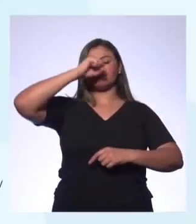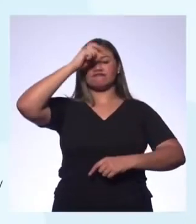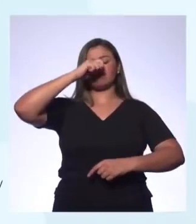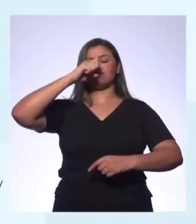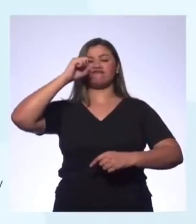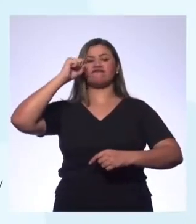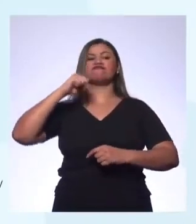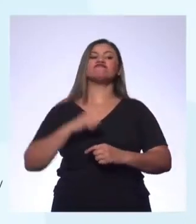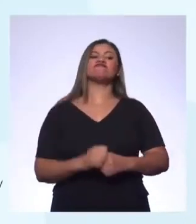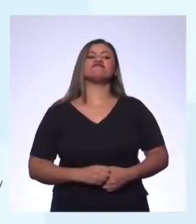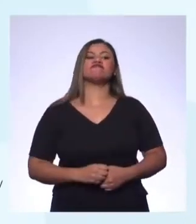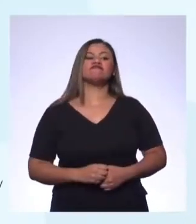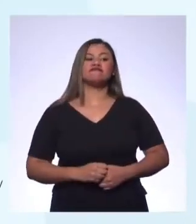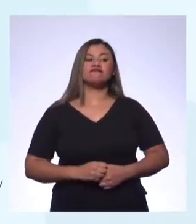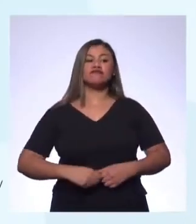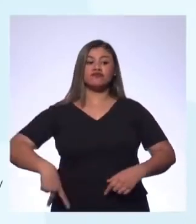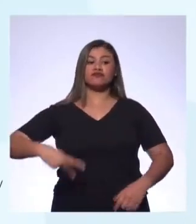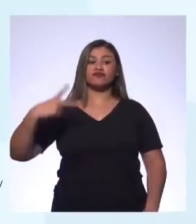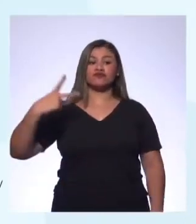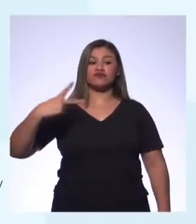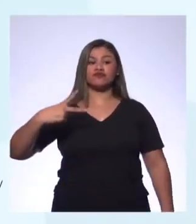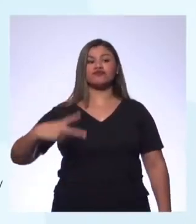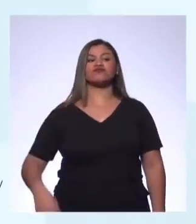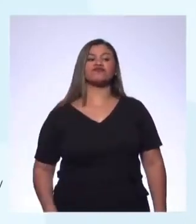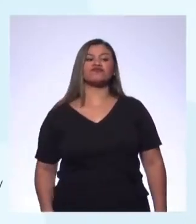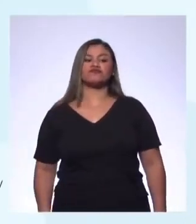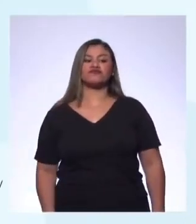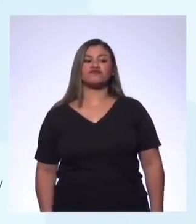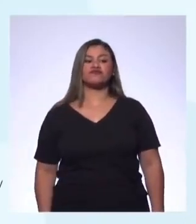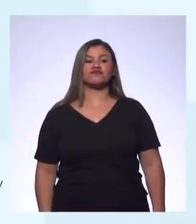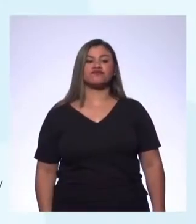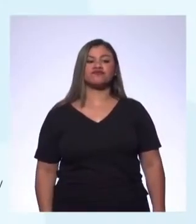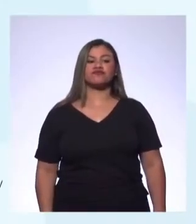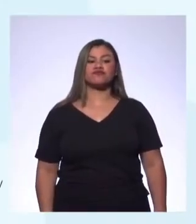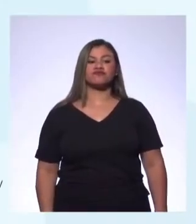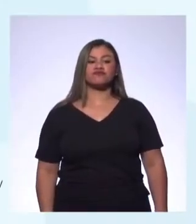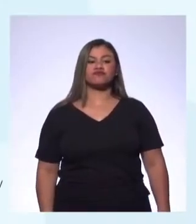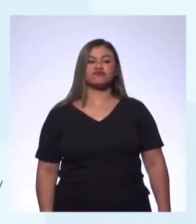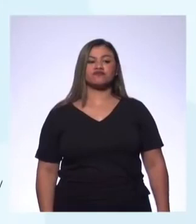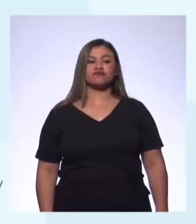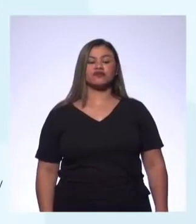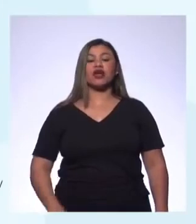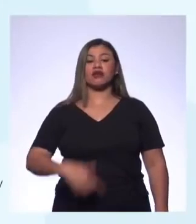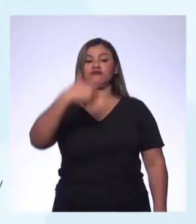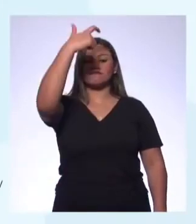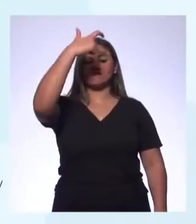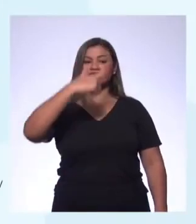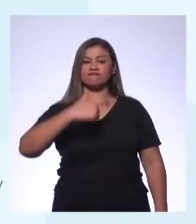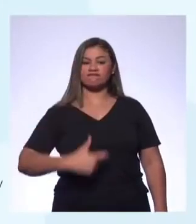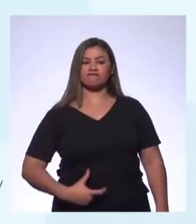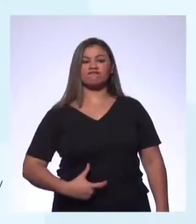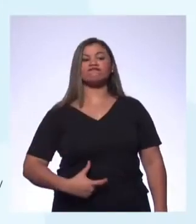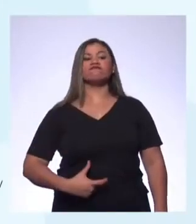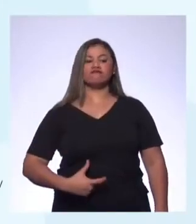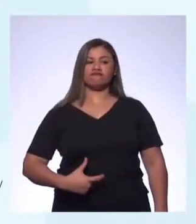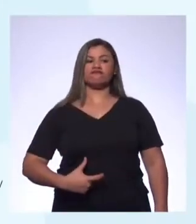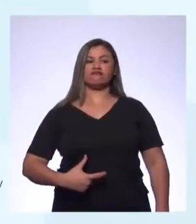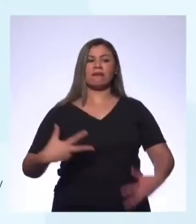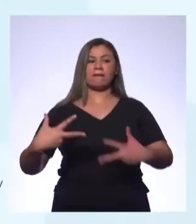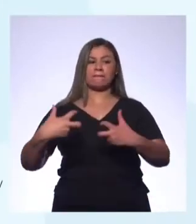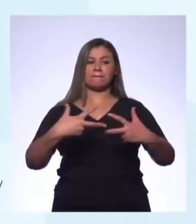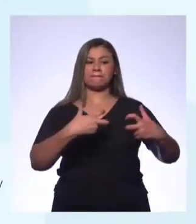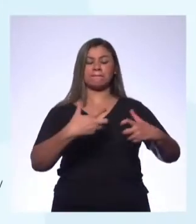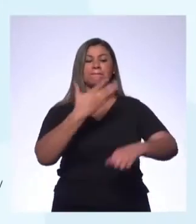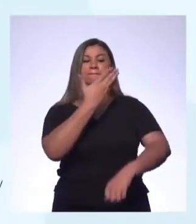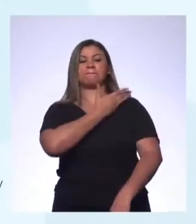de aprendizagem. 2. Ser considerado e valorizado em sua individualidade, sem